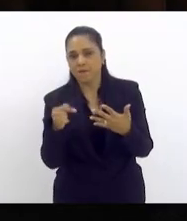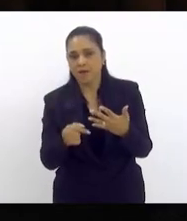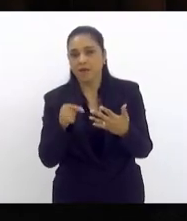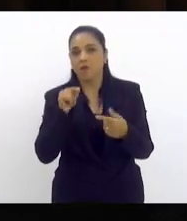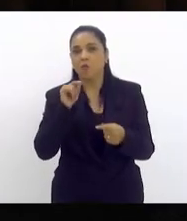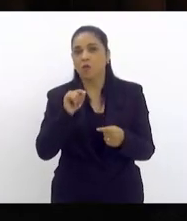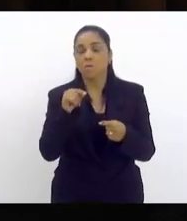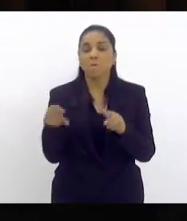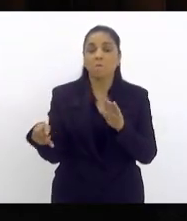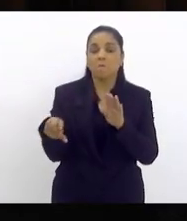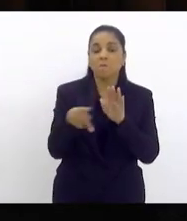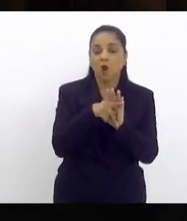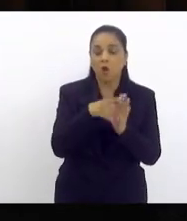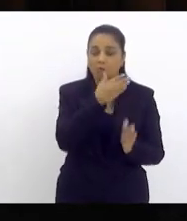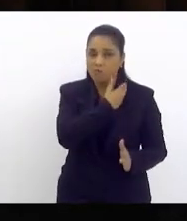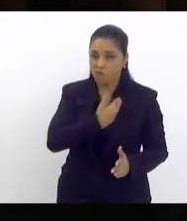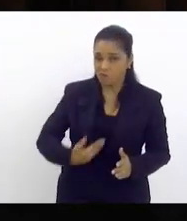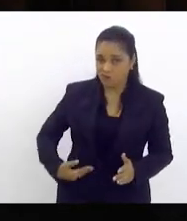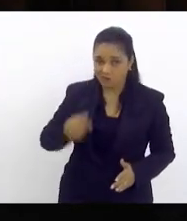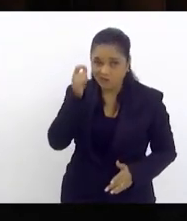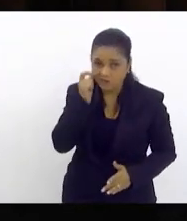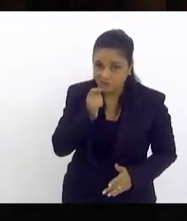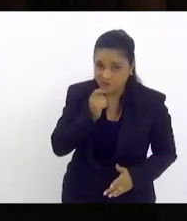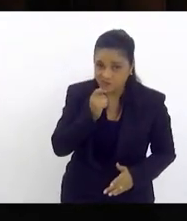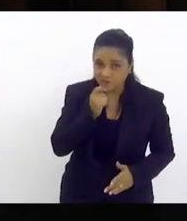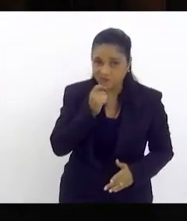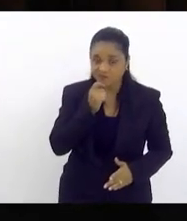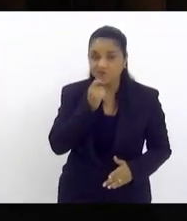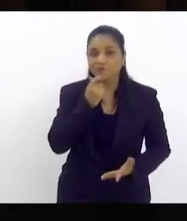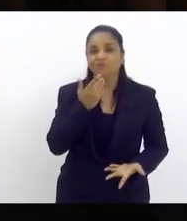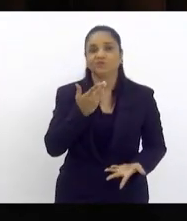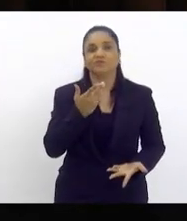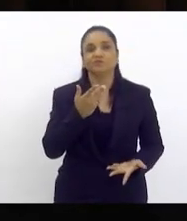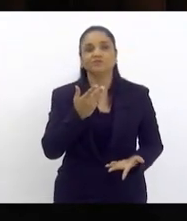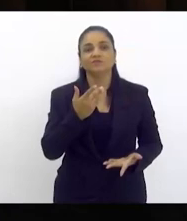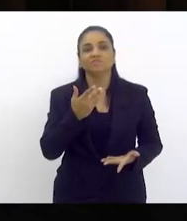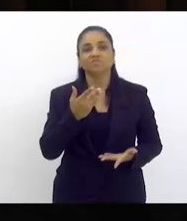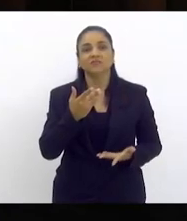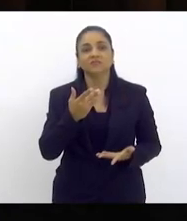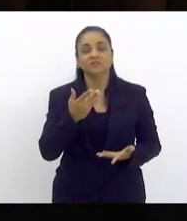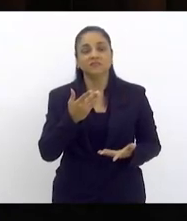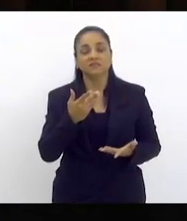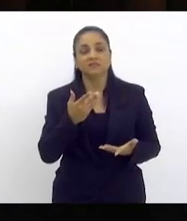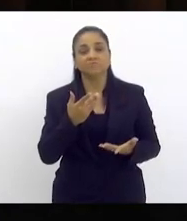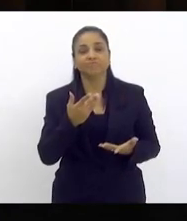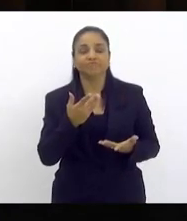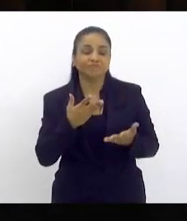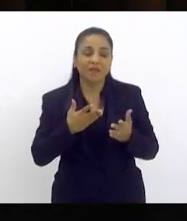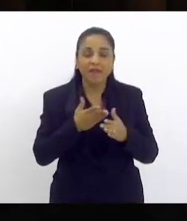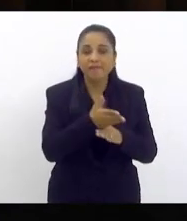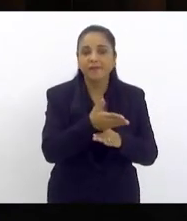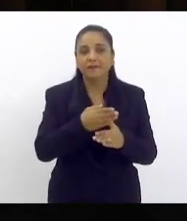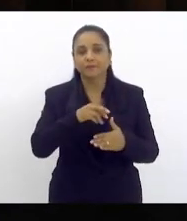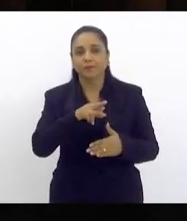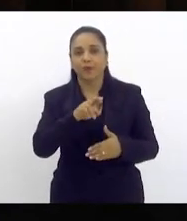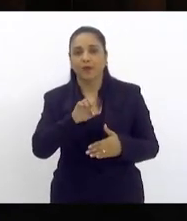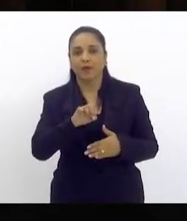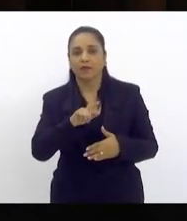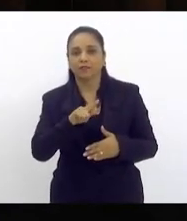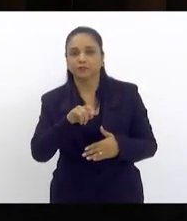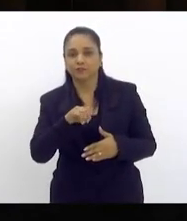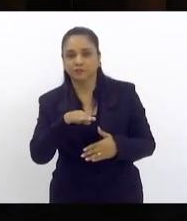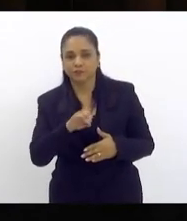do próprio governador do Rio de Janeiro, Cláudio Castro, que entramos nesse regime de recuperação fiscal